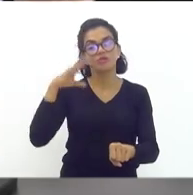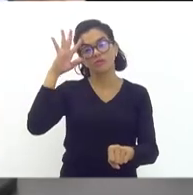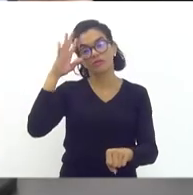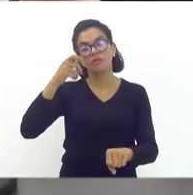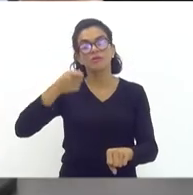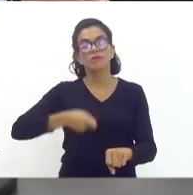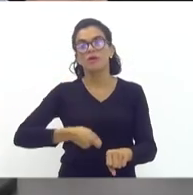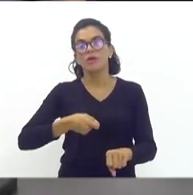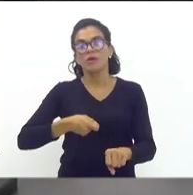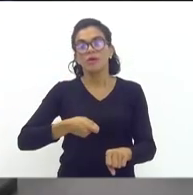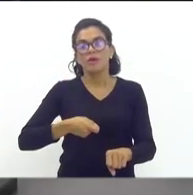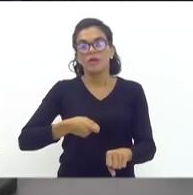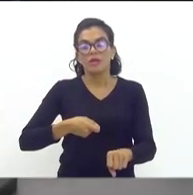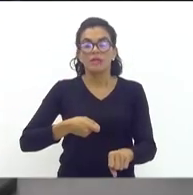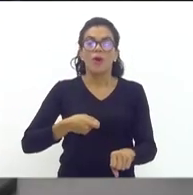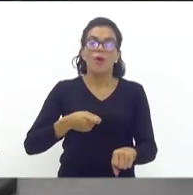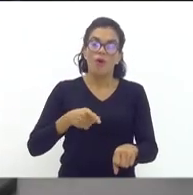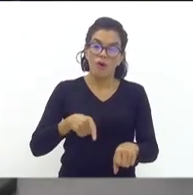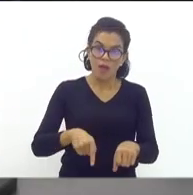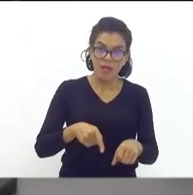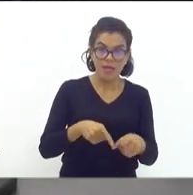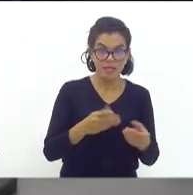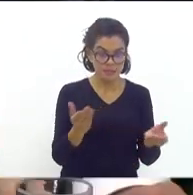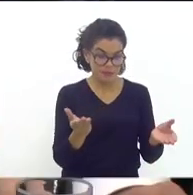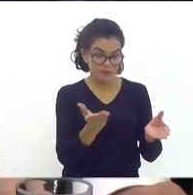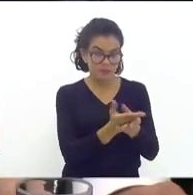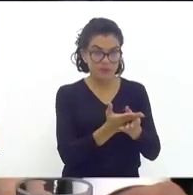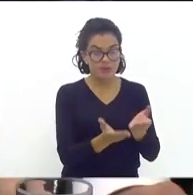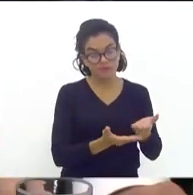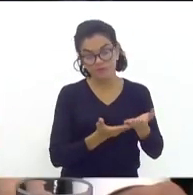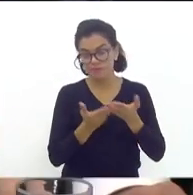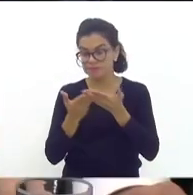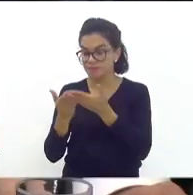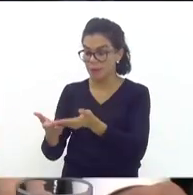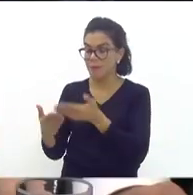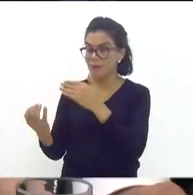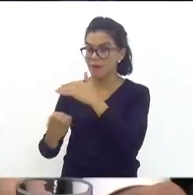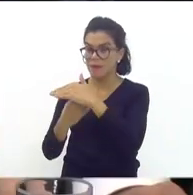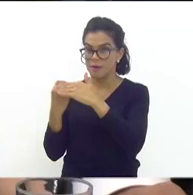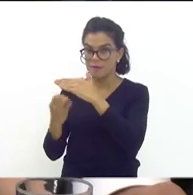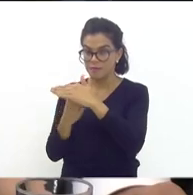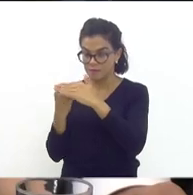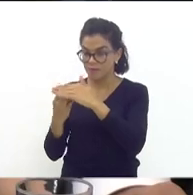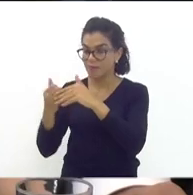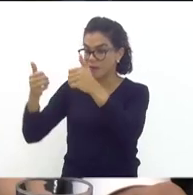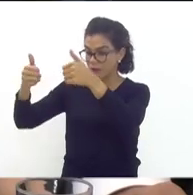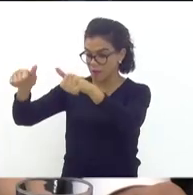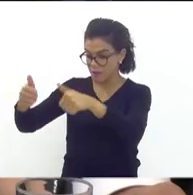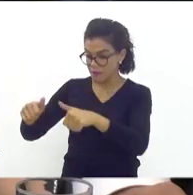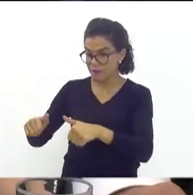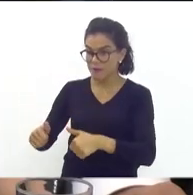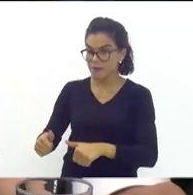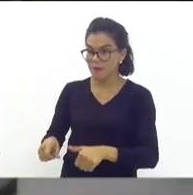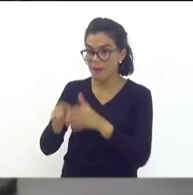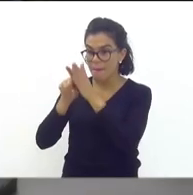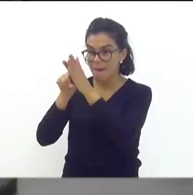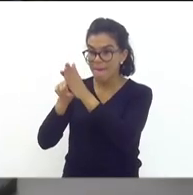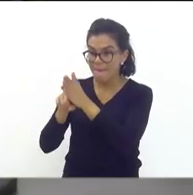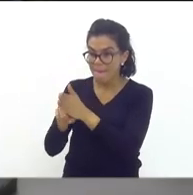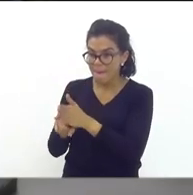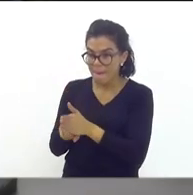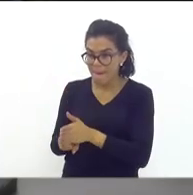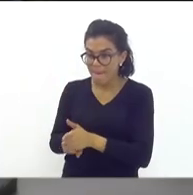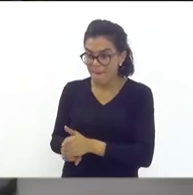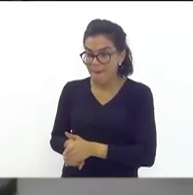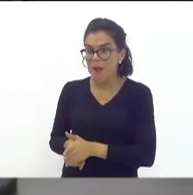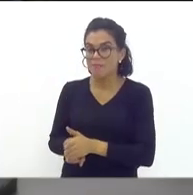que ela encaminha esse processo para agência reguladora para fazer essa análise de legalidade